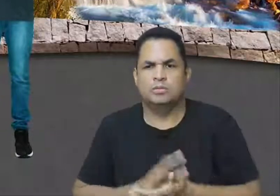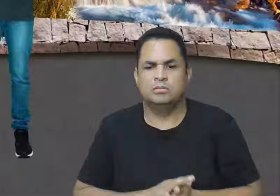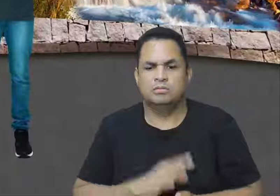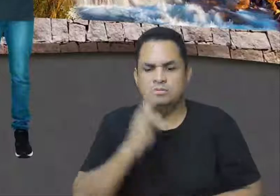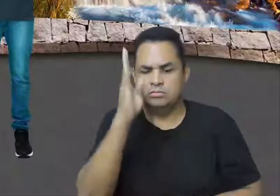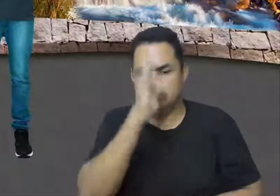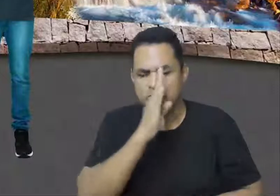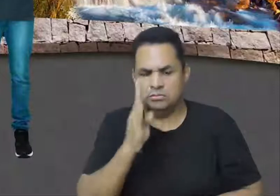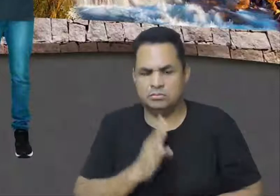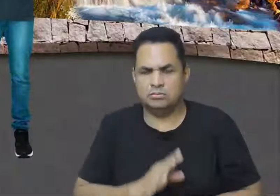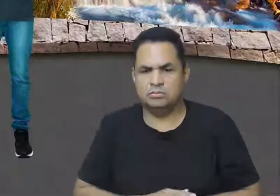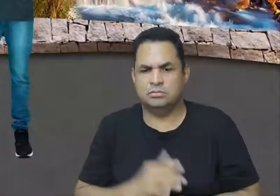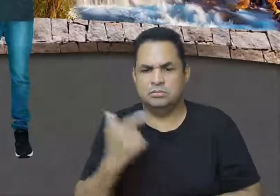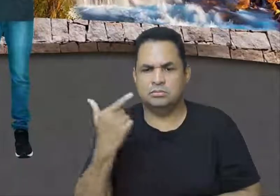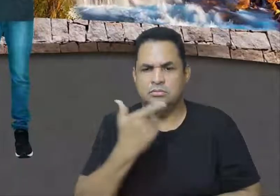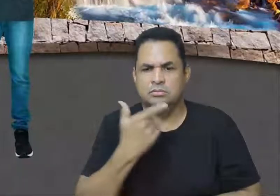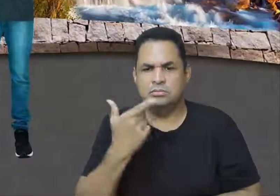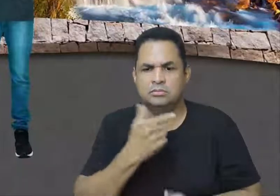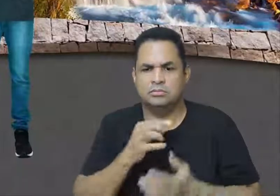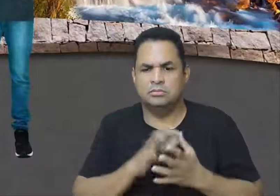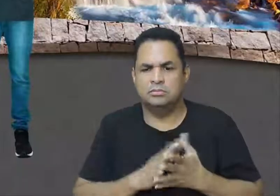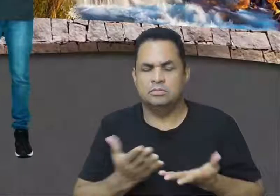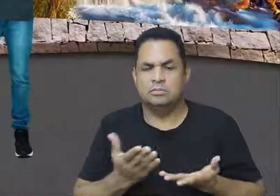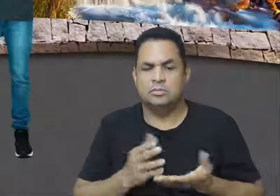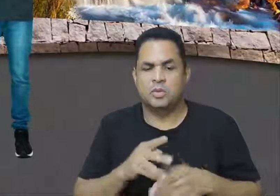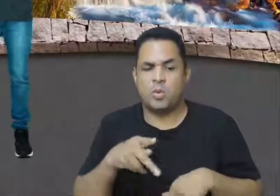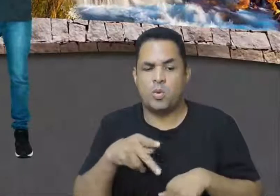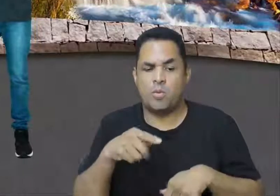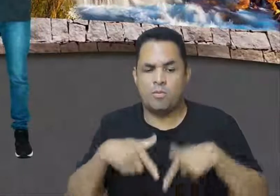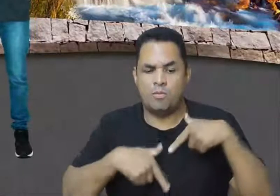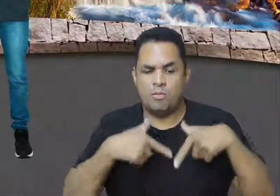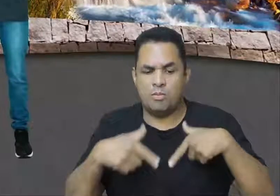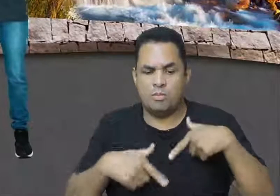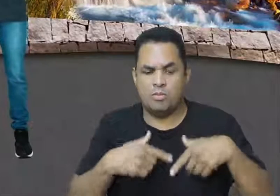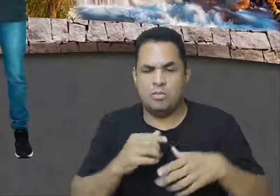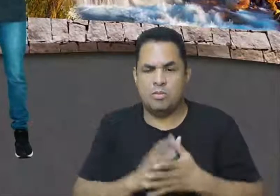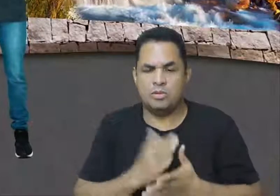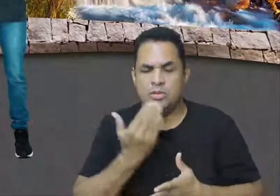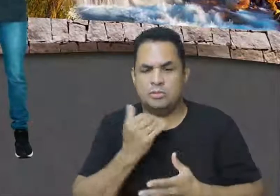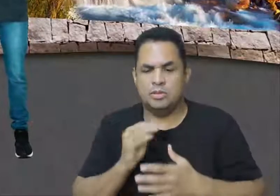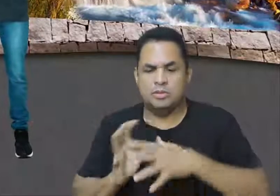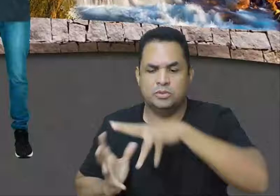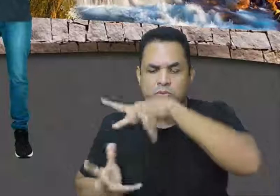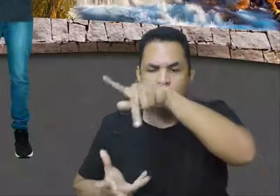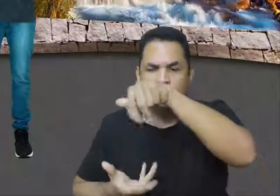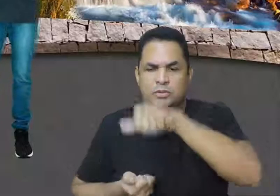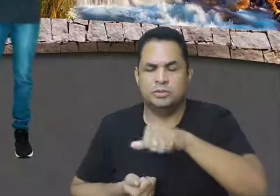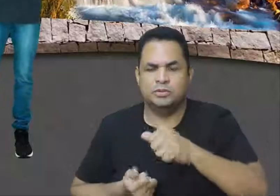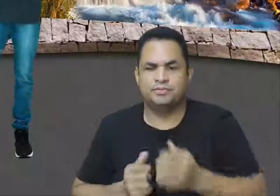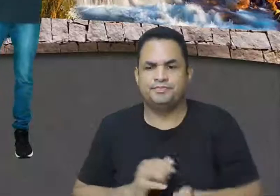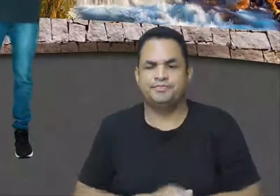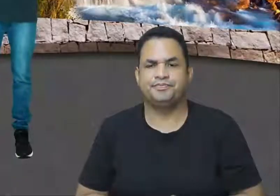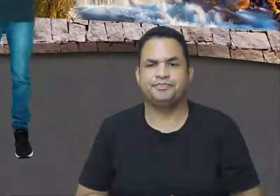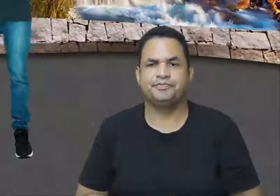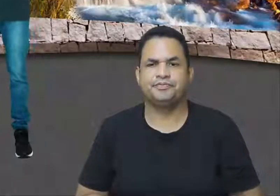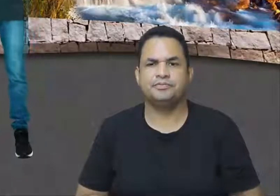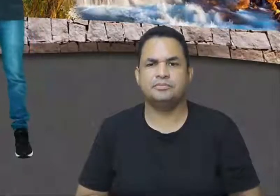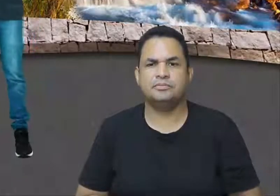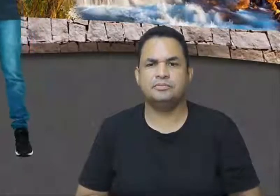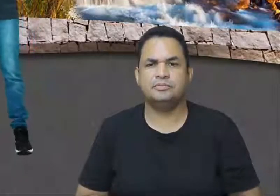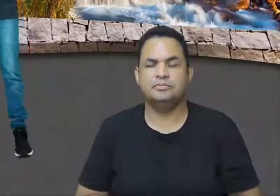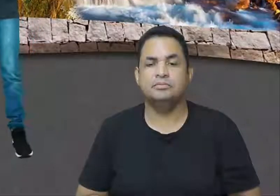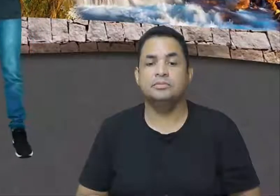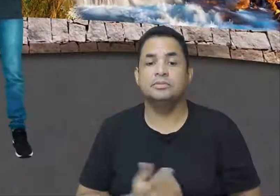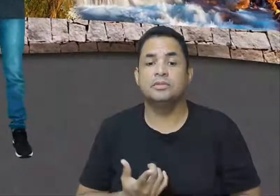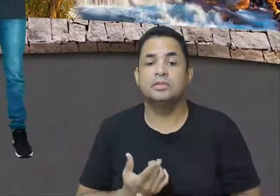Brasil é o segundo maior produtor de alimentos do planeta. E essa produção de alimento vem